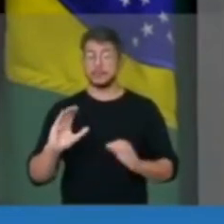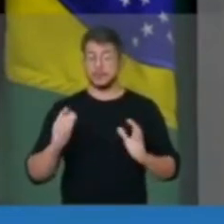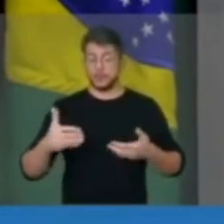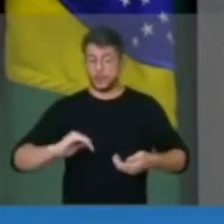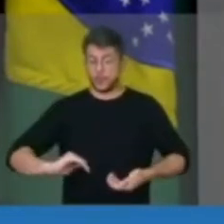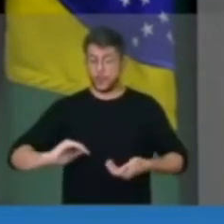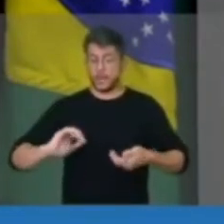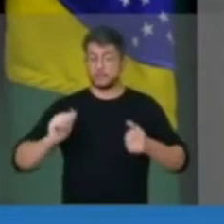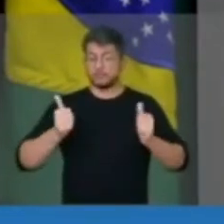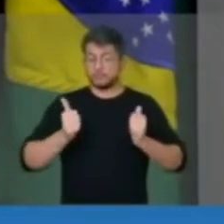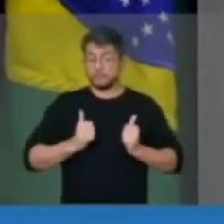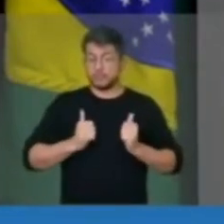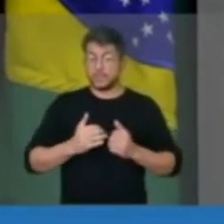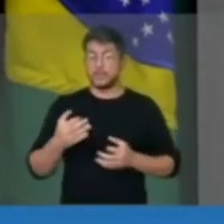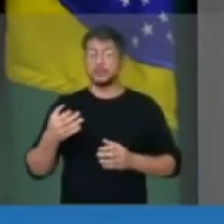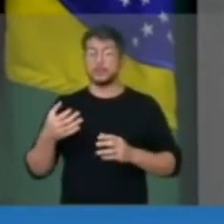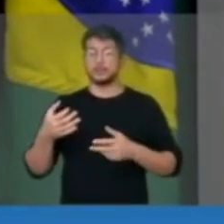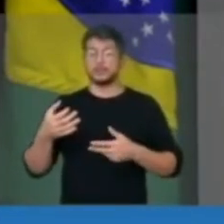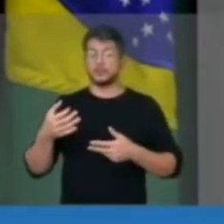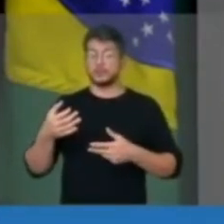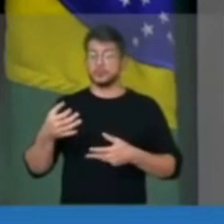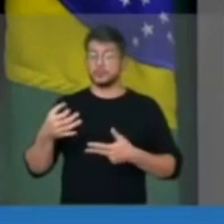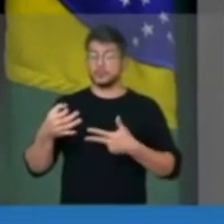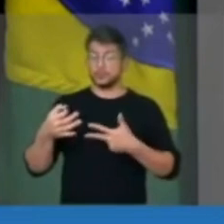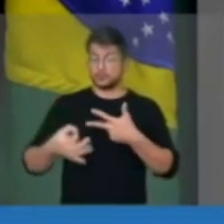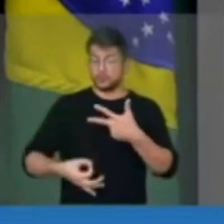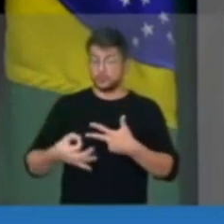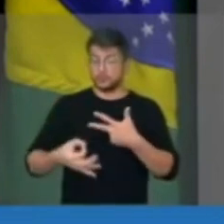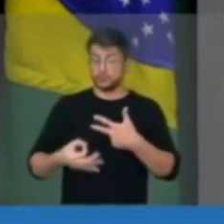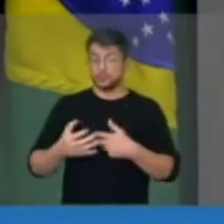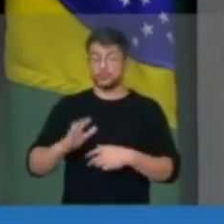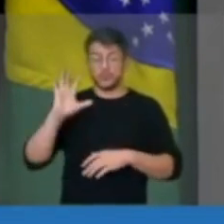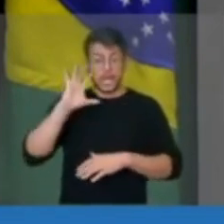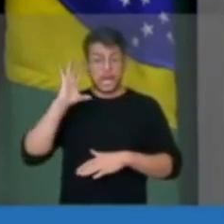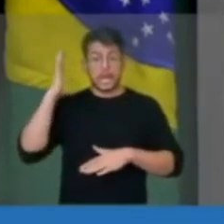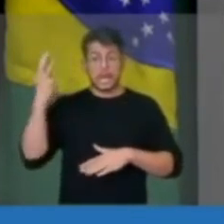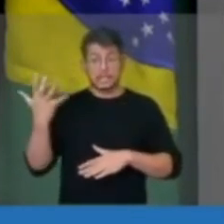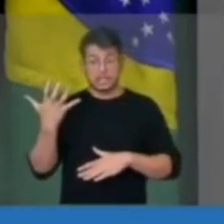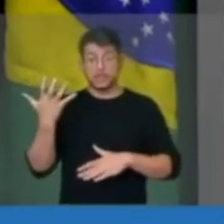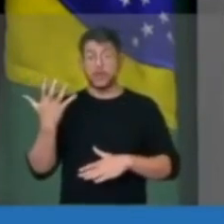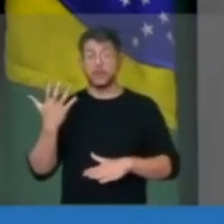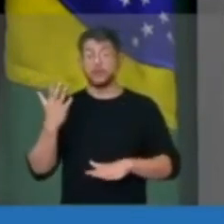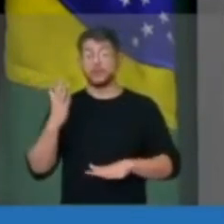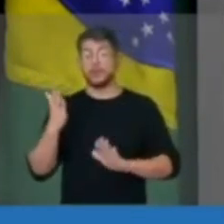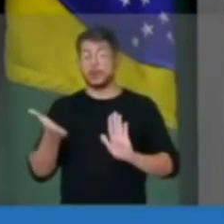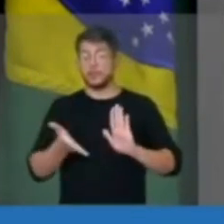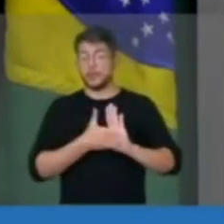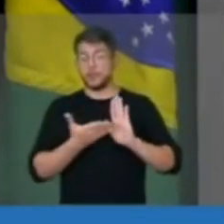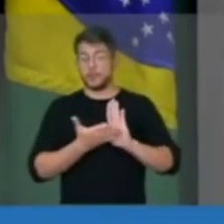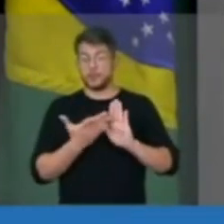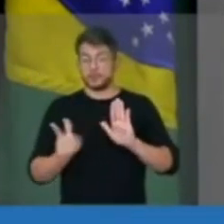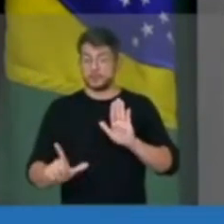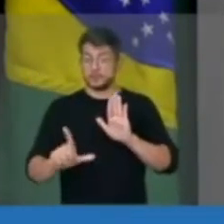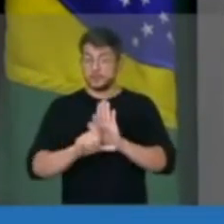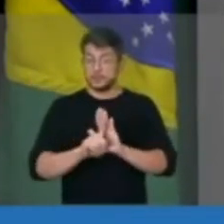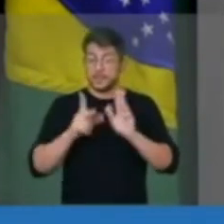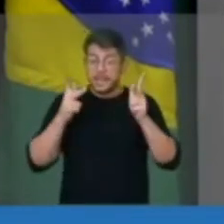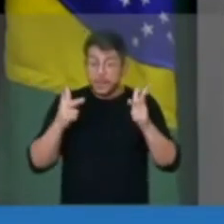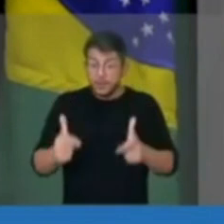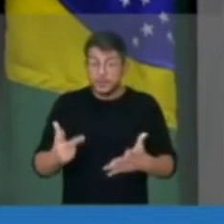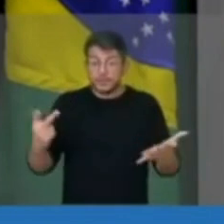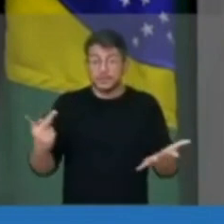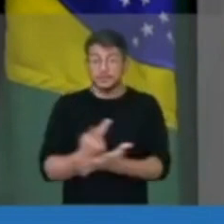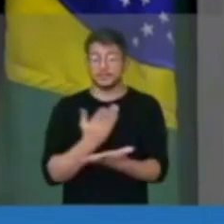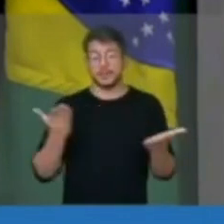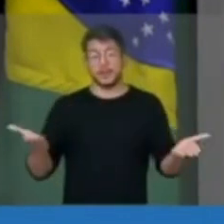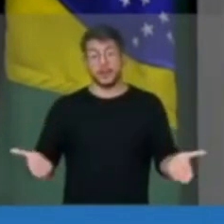o próprio Judiciário estabelece o exercício do direito enquanto o Congresso não legisla. É exatamente isso que está sendo feito. E aí o